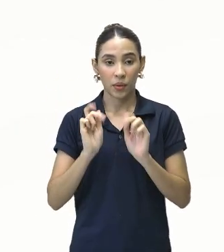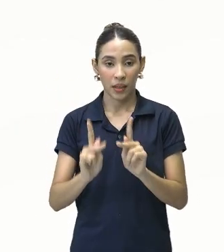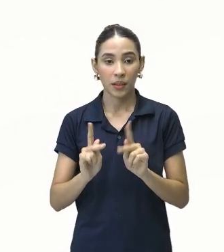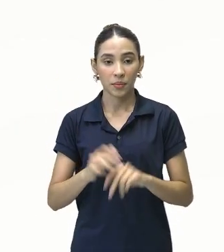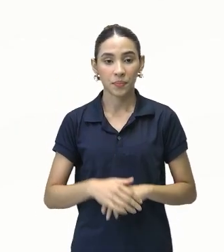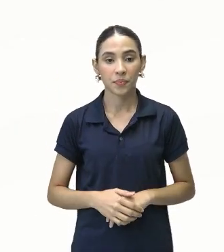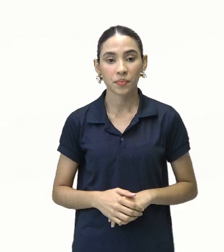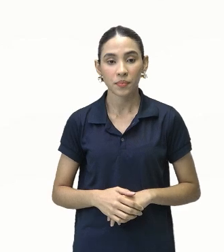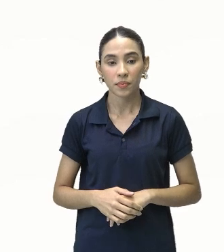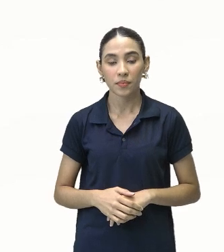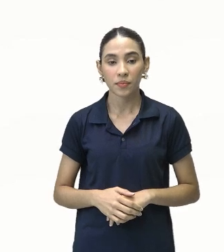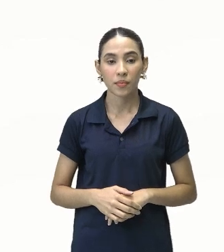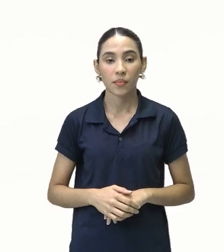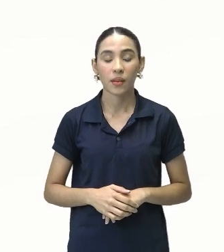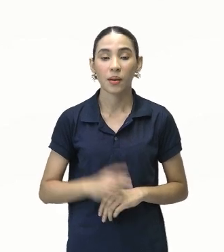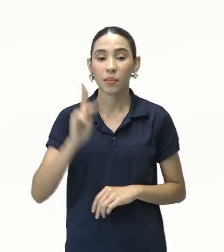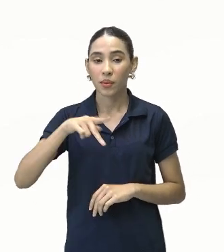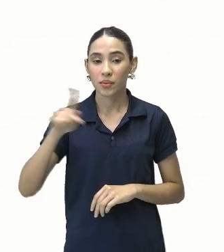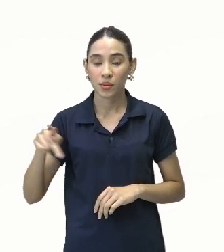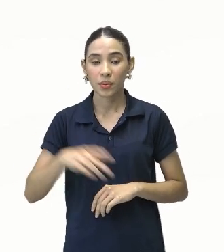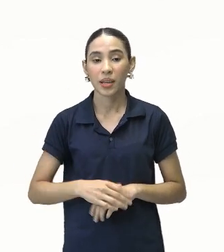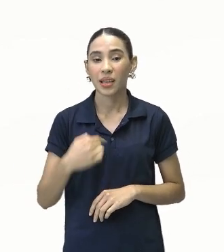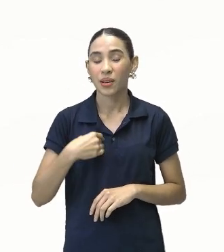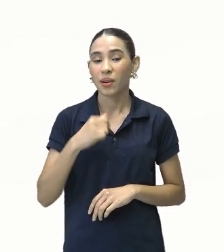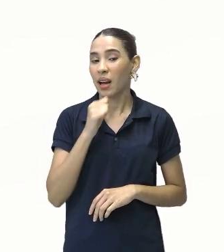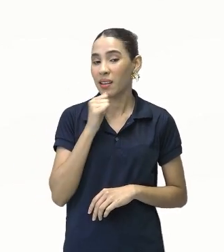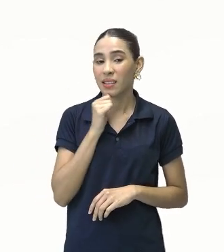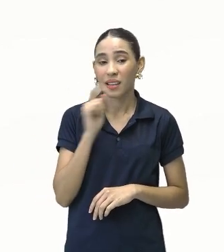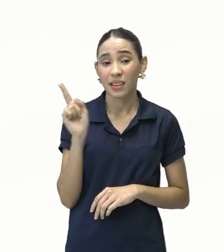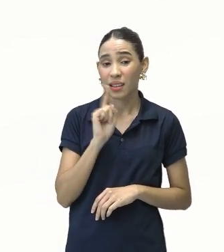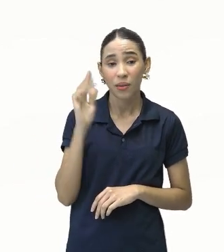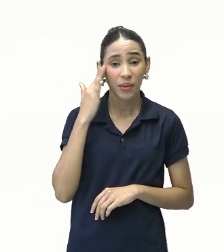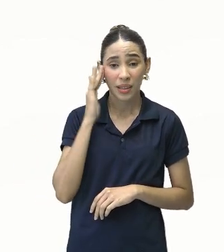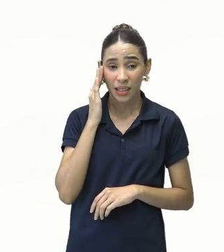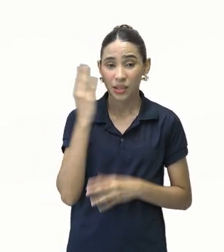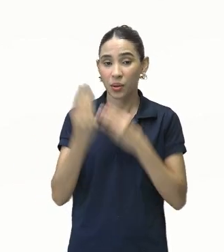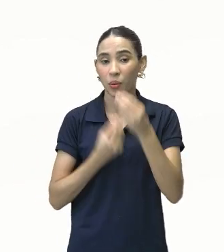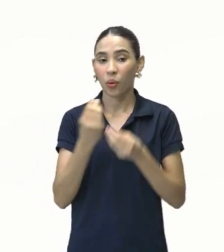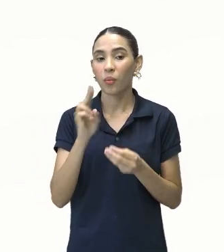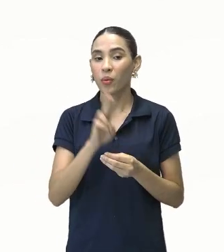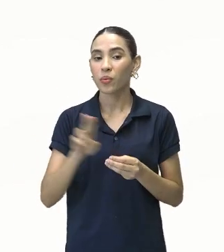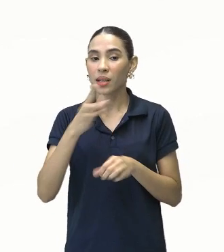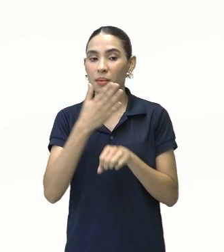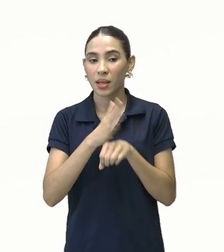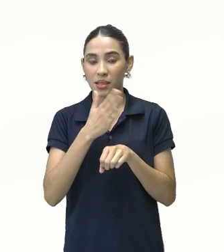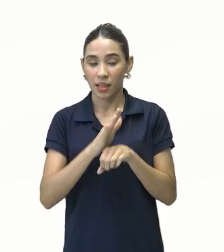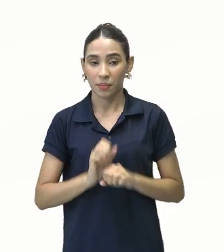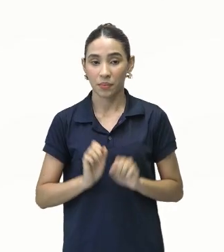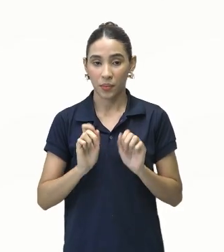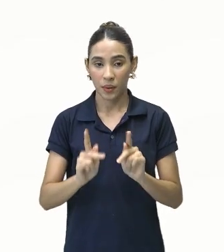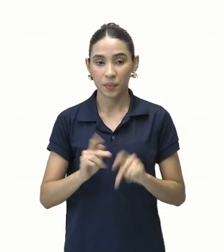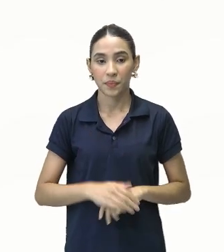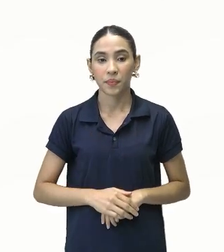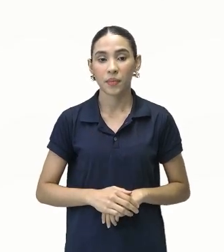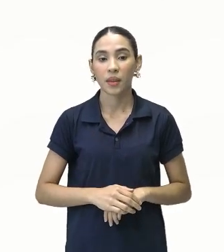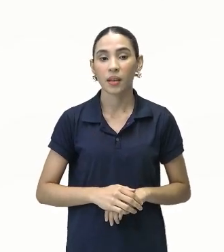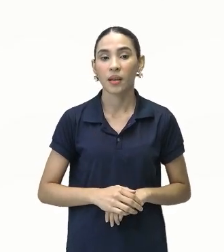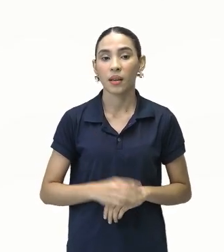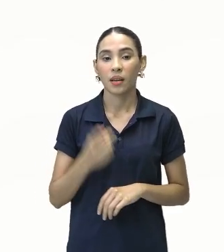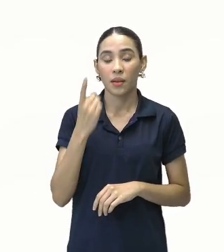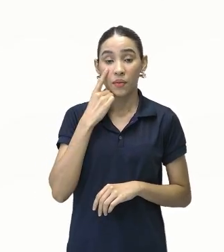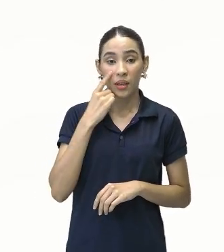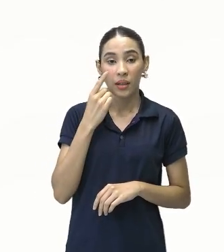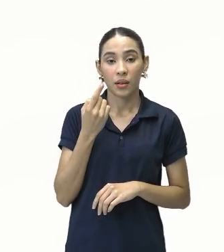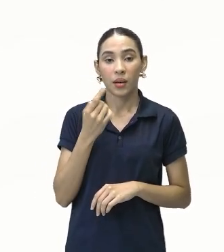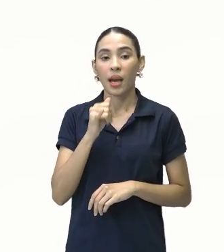ok? Professor, eu ainda não entendi exatamente como aplicar e como resolver. Beleza. Vamos agora ver